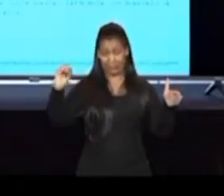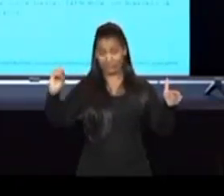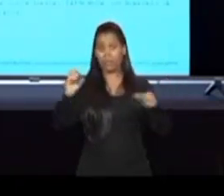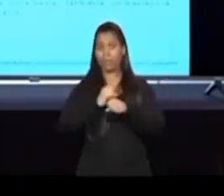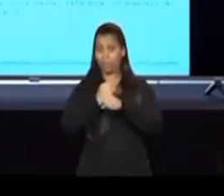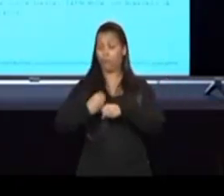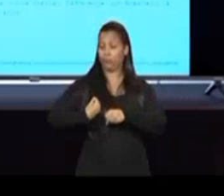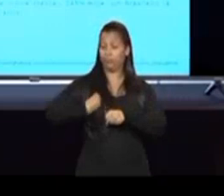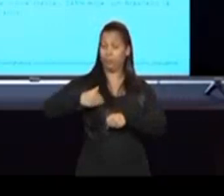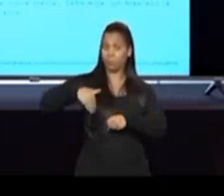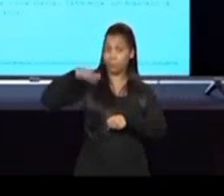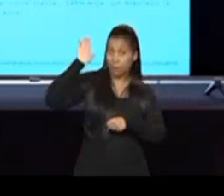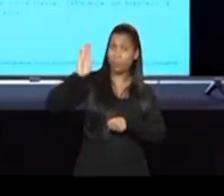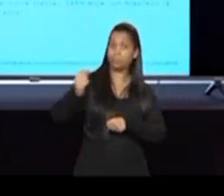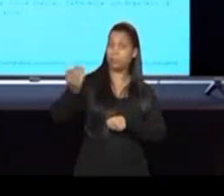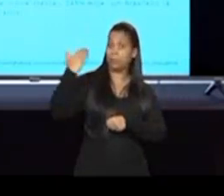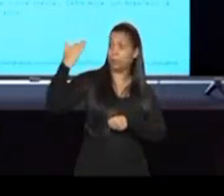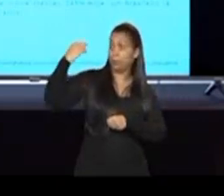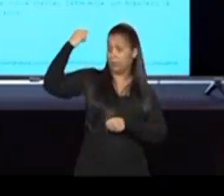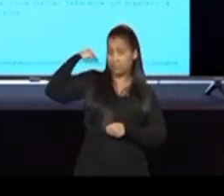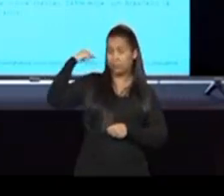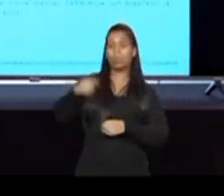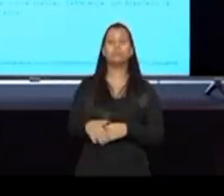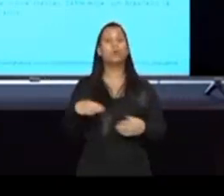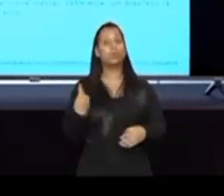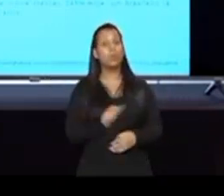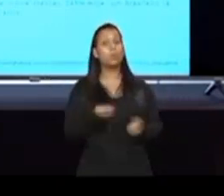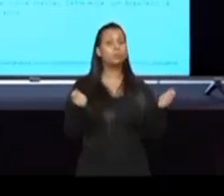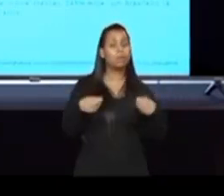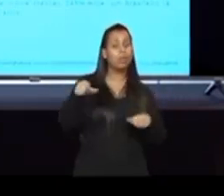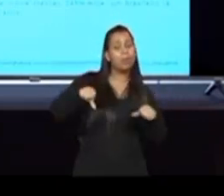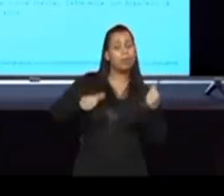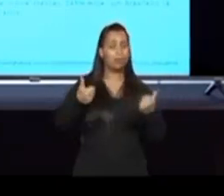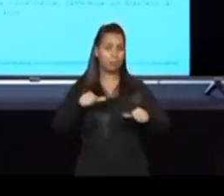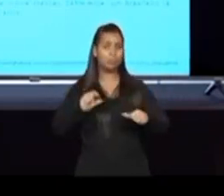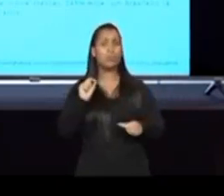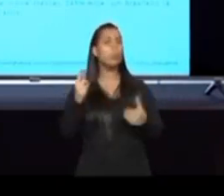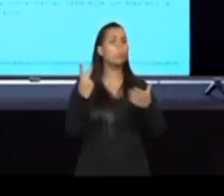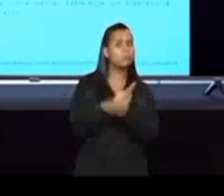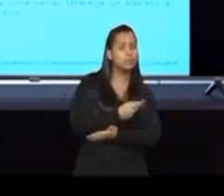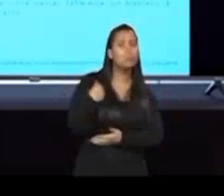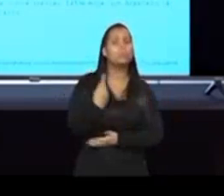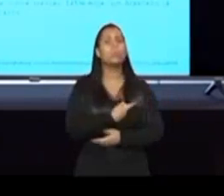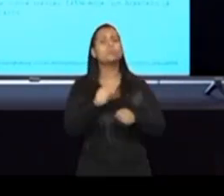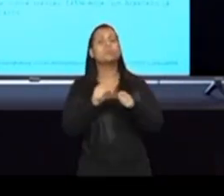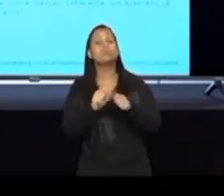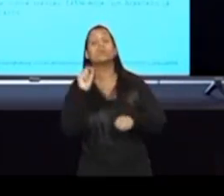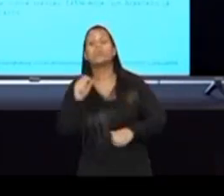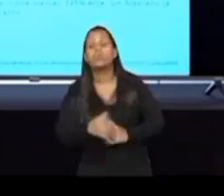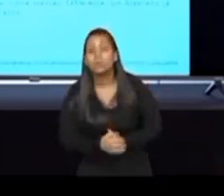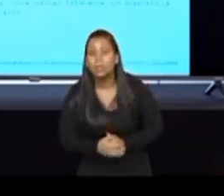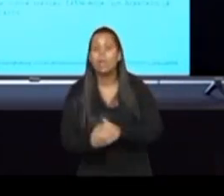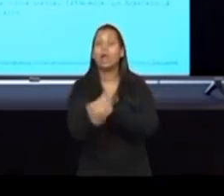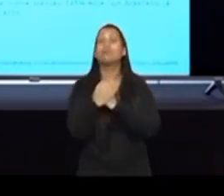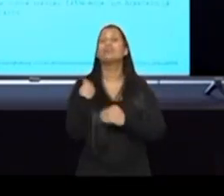vivendo muito mais tempo do que em períodos anteriores, vamos analisar o que, que aconteceu, o que, que estamos fazendo que